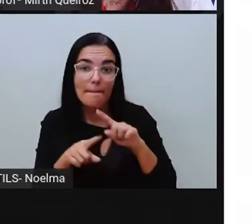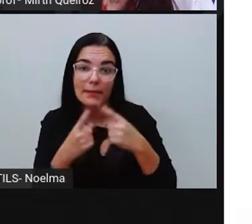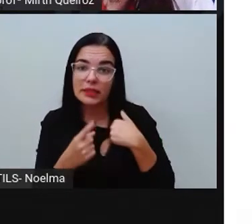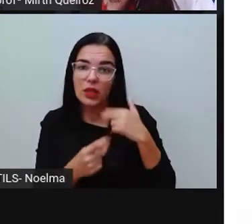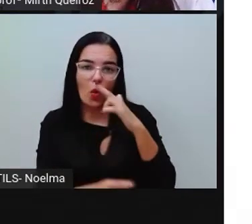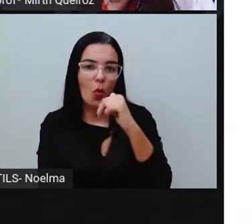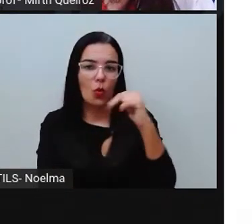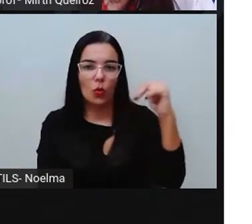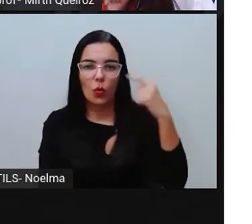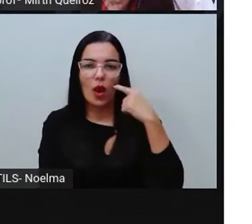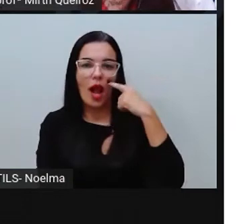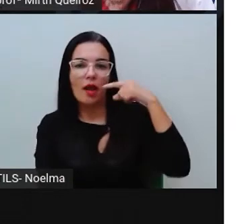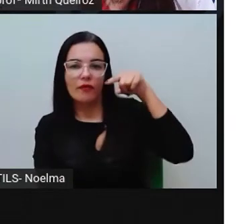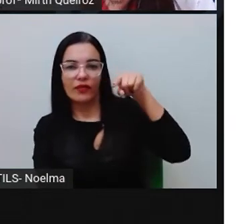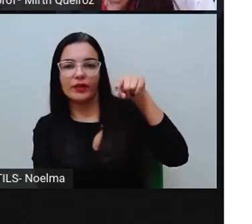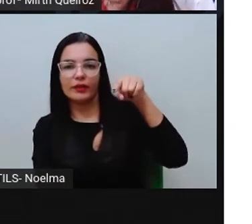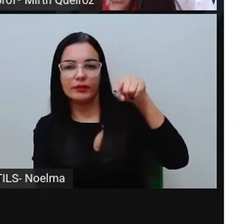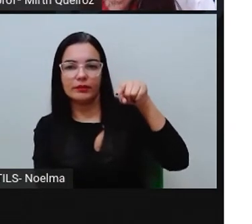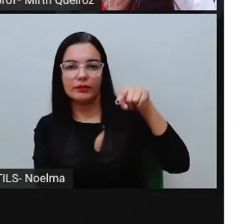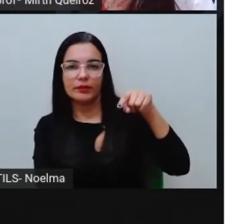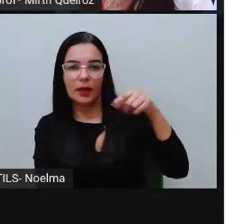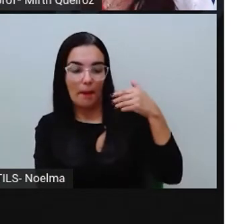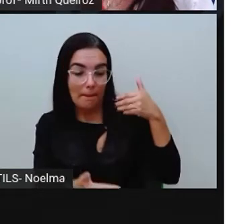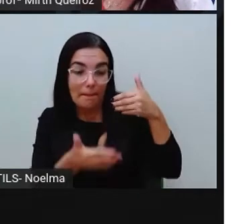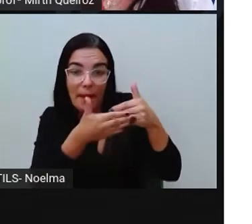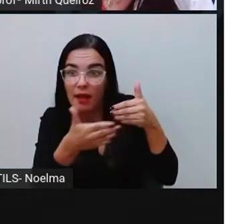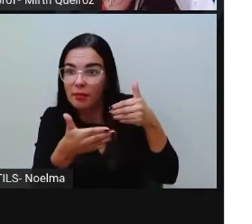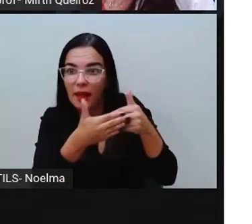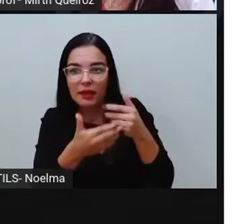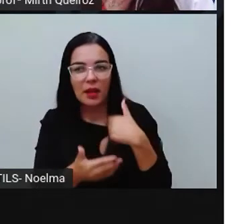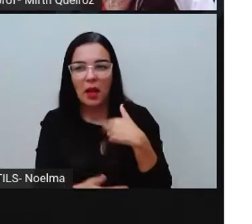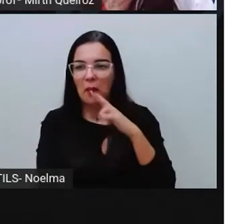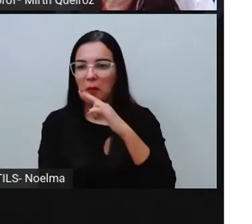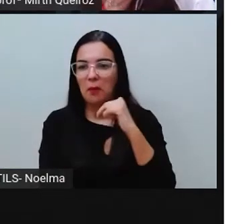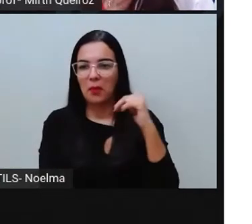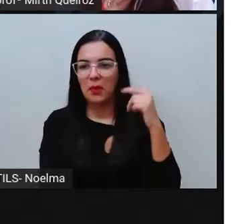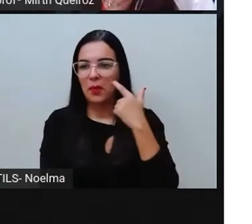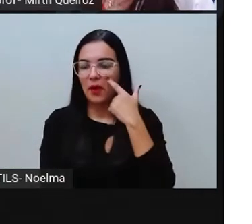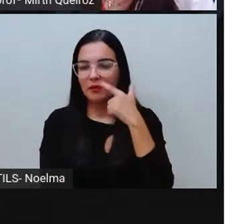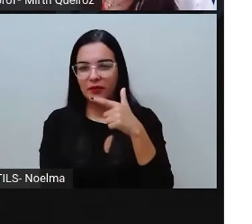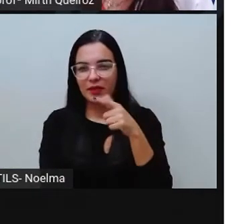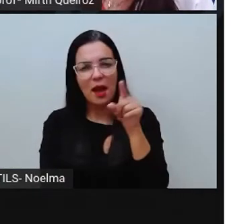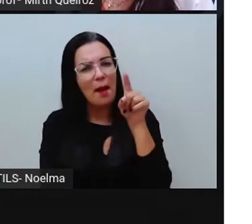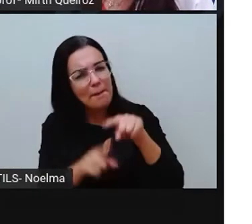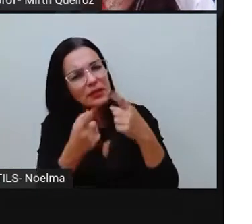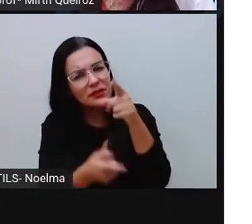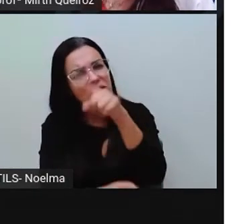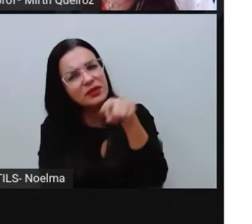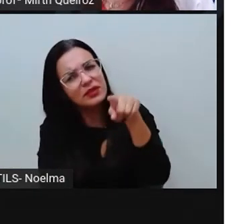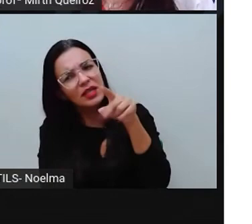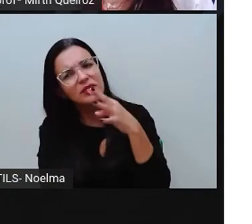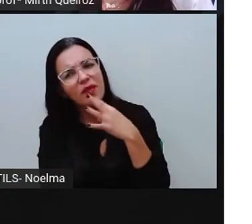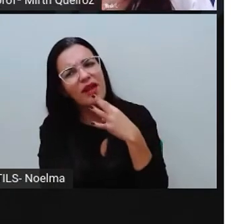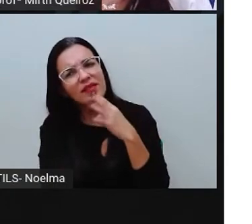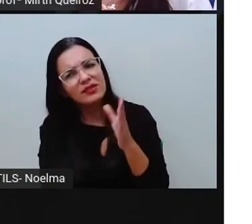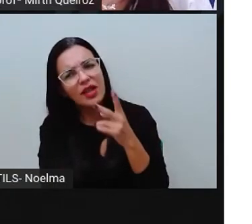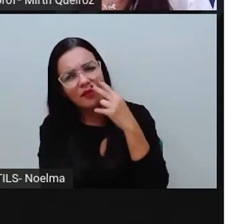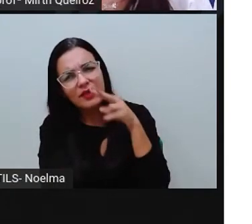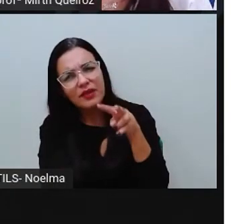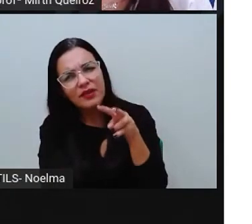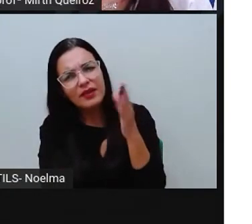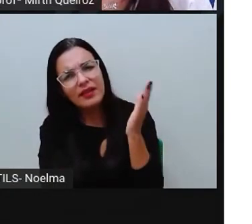vi, assim, de corpo a corpo, né? E aí, vocês conhecem esses animais? Já viram esses